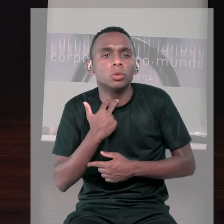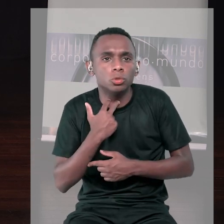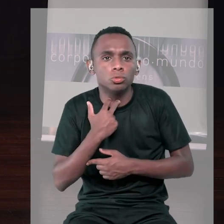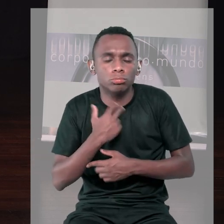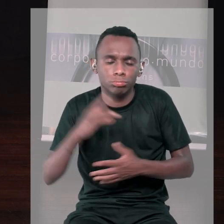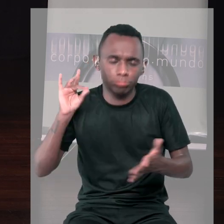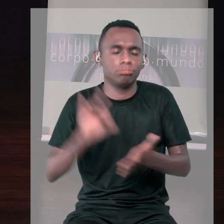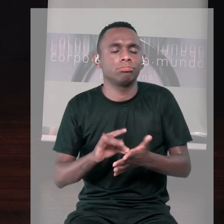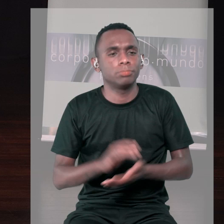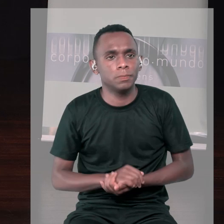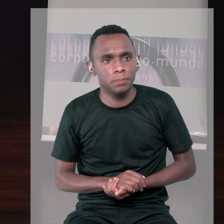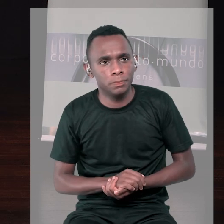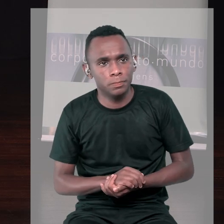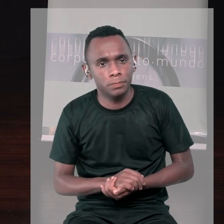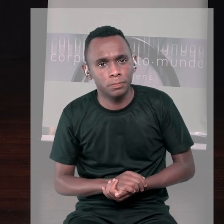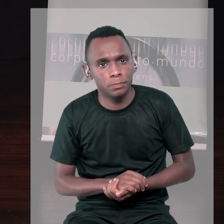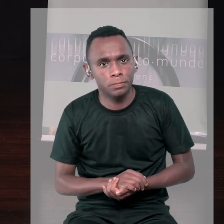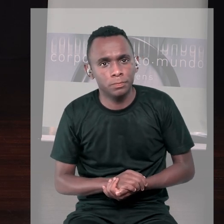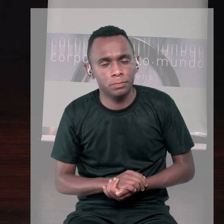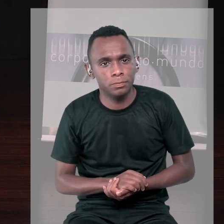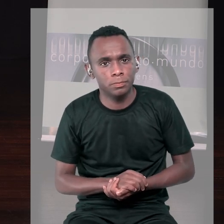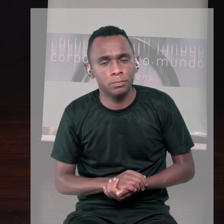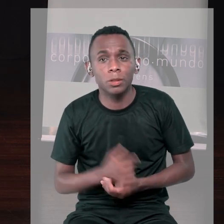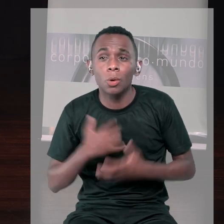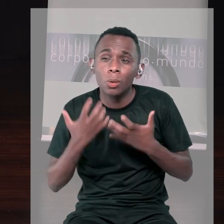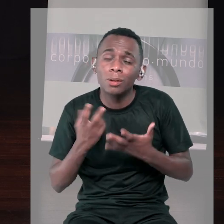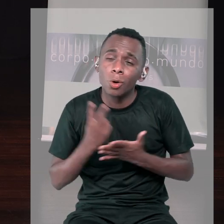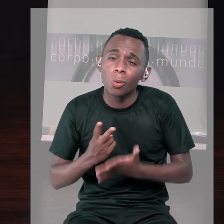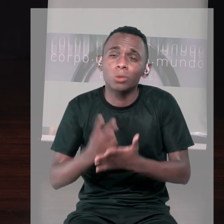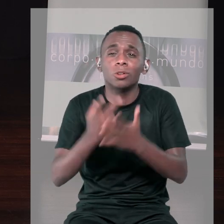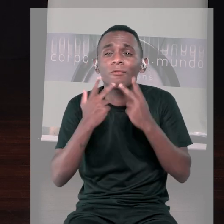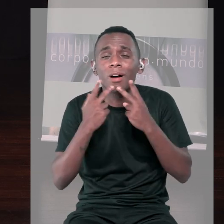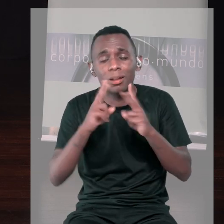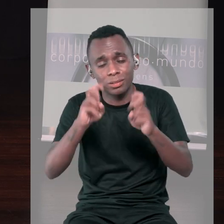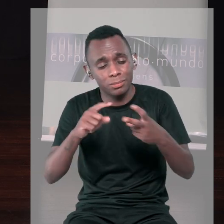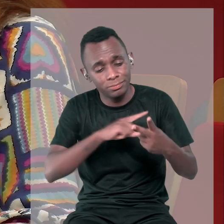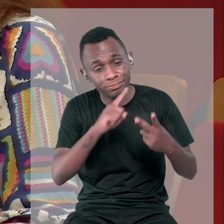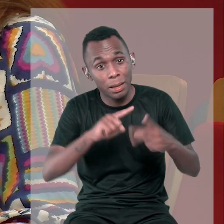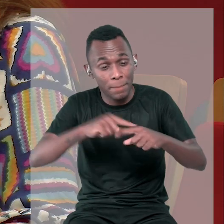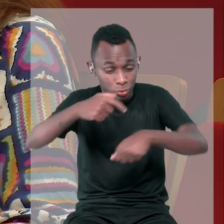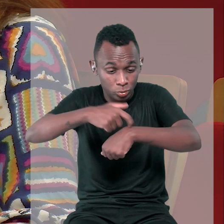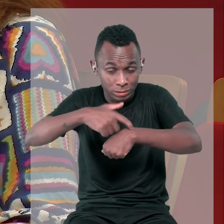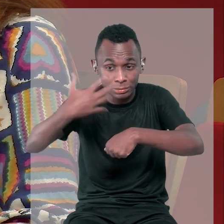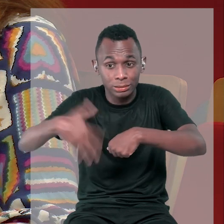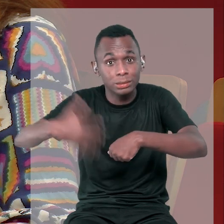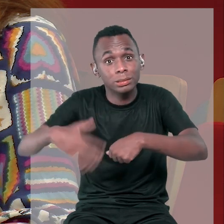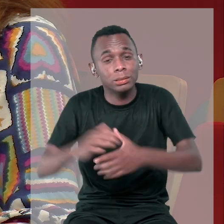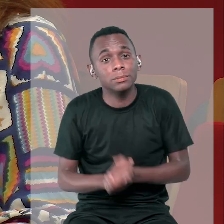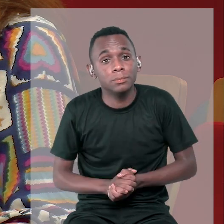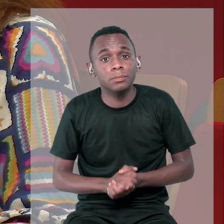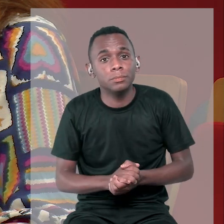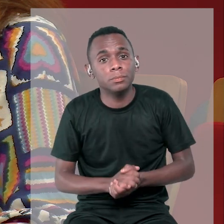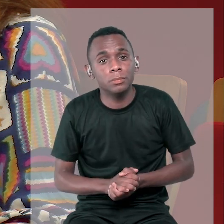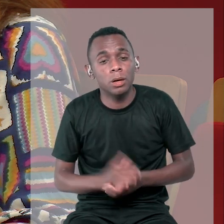absolutas. Eu adoraria continuar falando de Clausewitz com vocês, mas o tempo correu. E aí eu vou